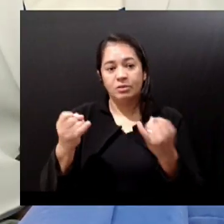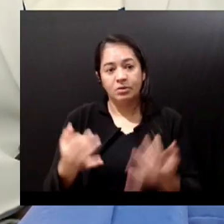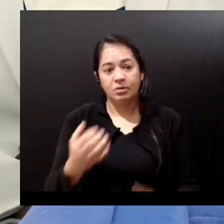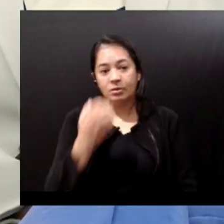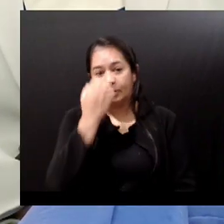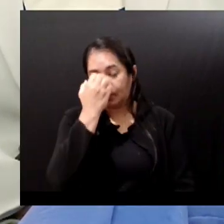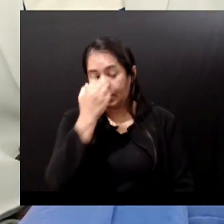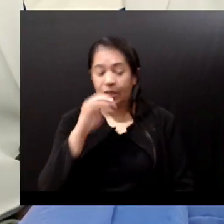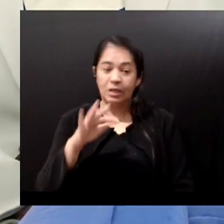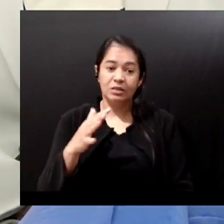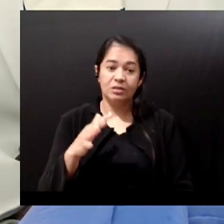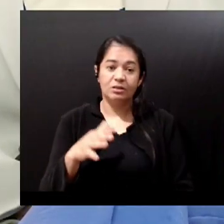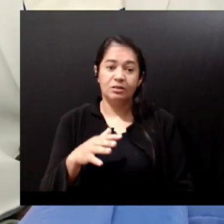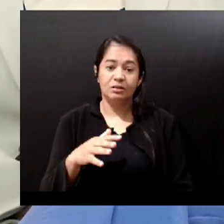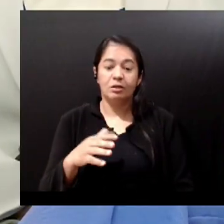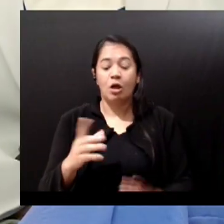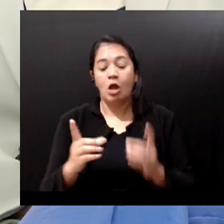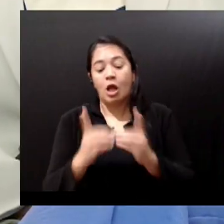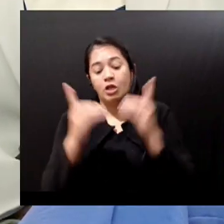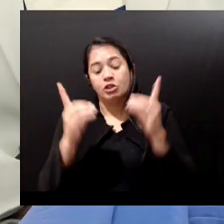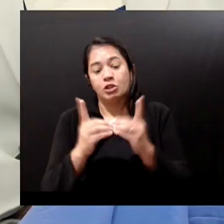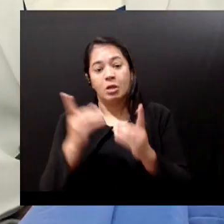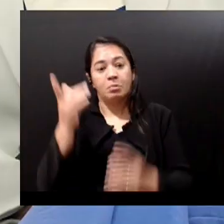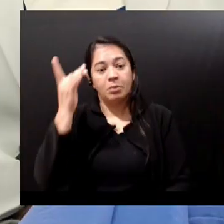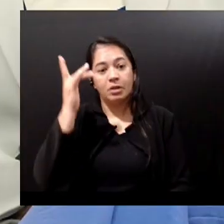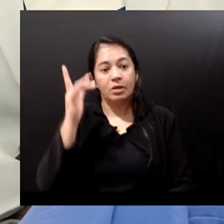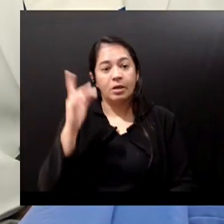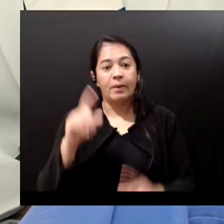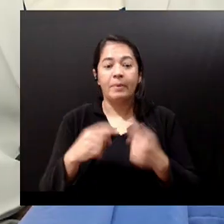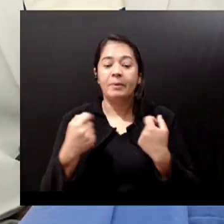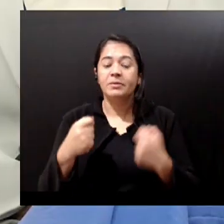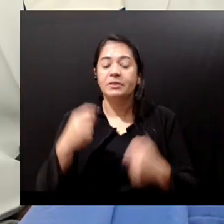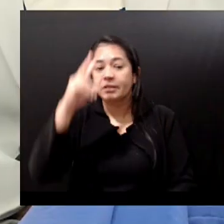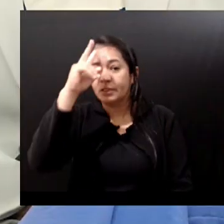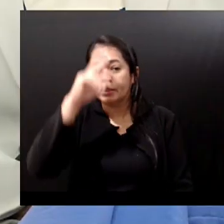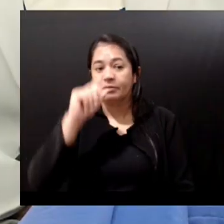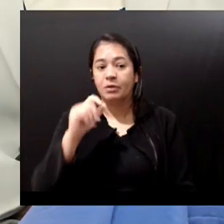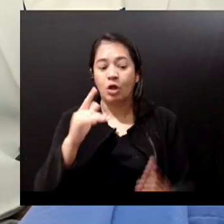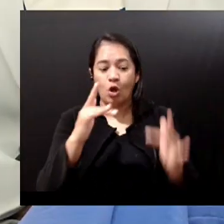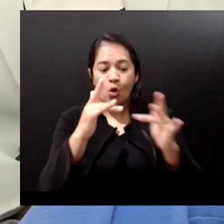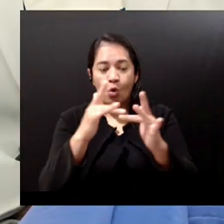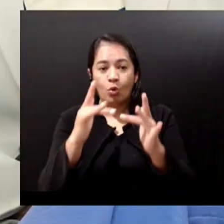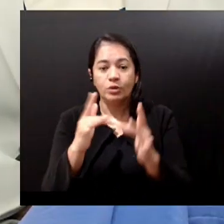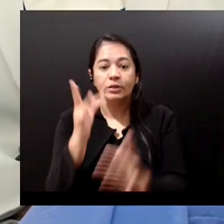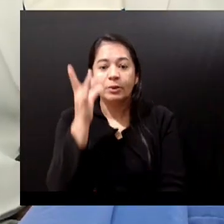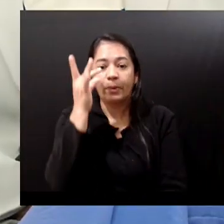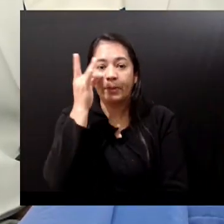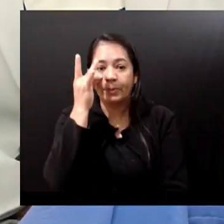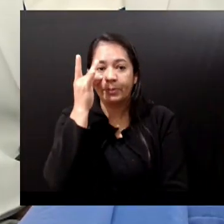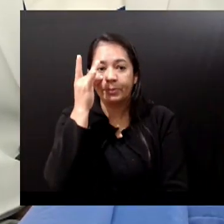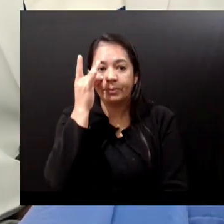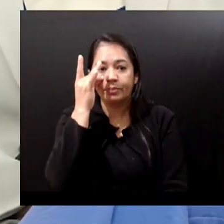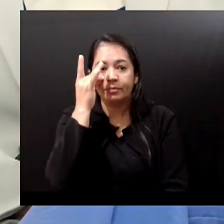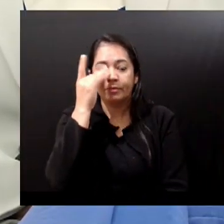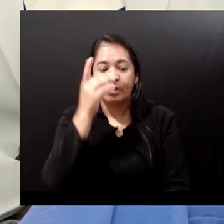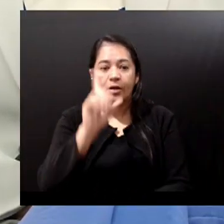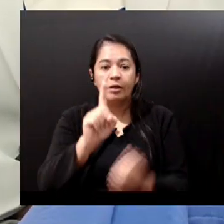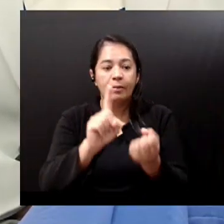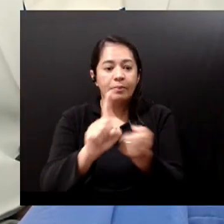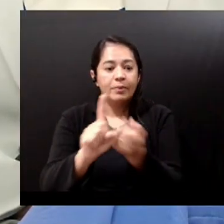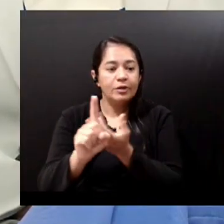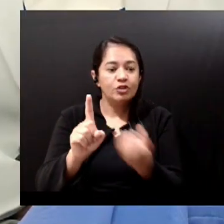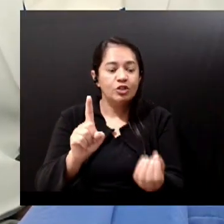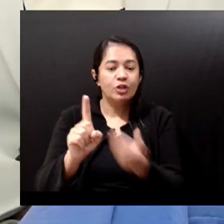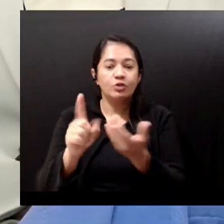vai ser conversado. Uhum. Mas o que a gente tem que lembrar, o contato presencial não tem mediadores, sou eu e o outro. Deve-se lembrar que por